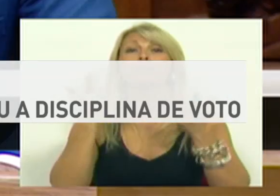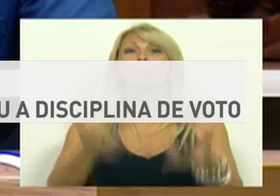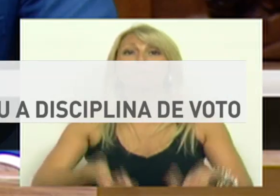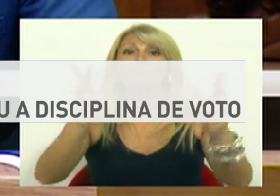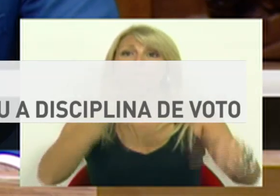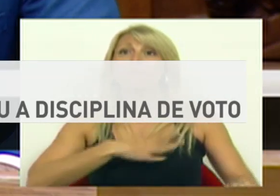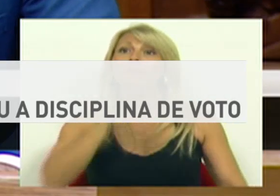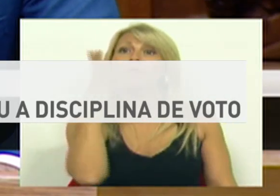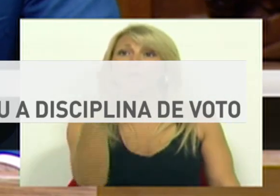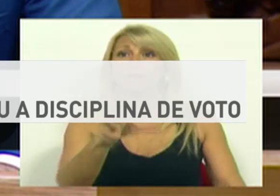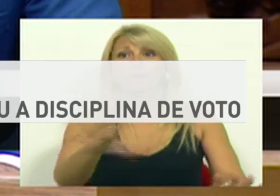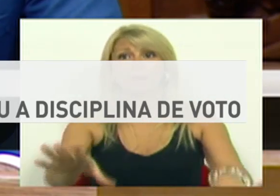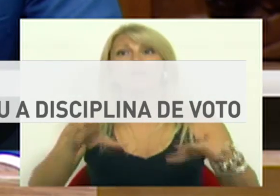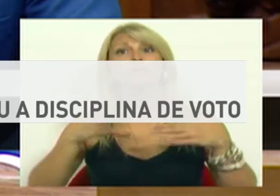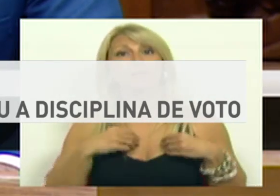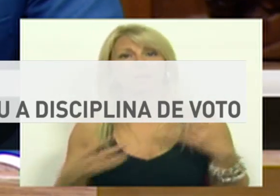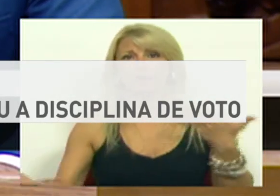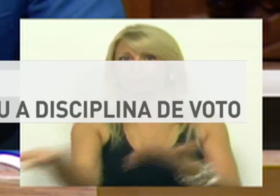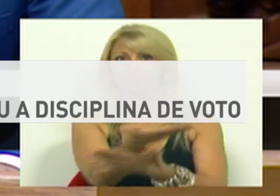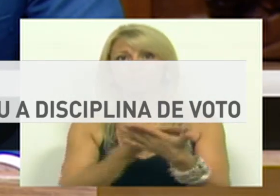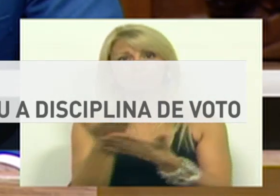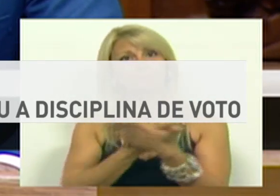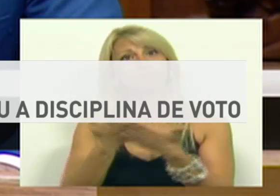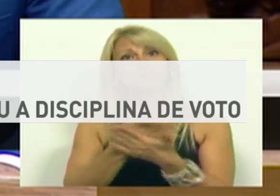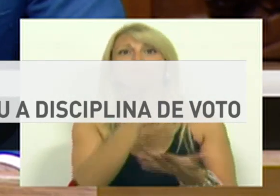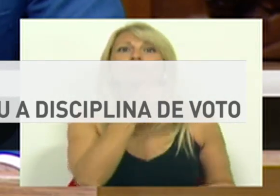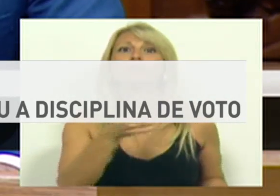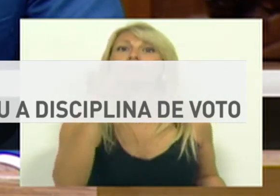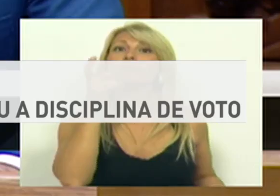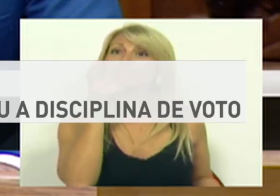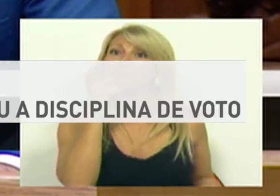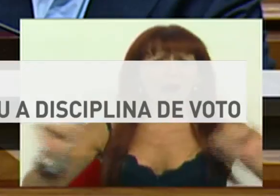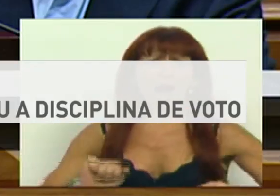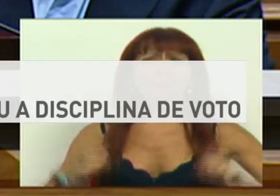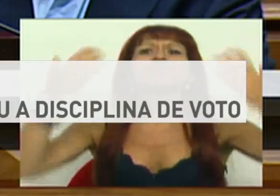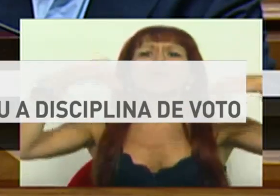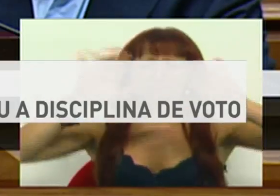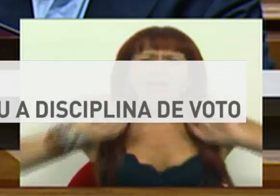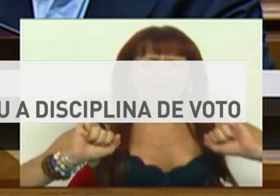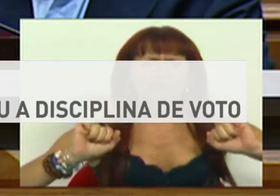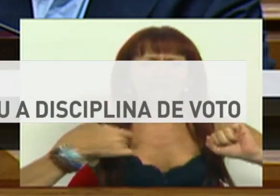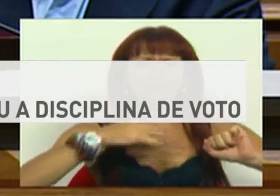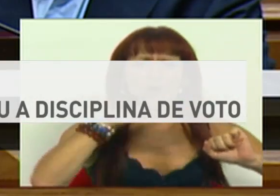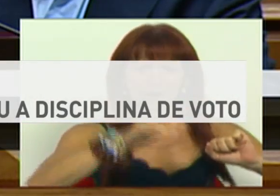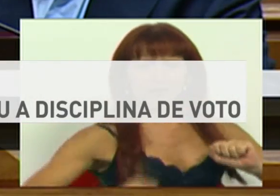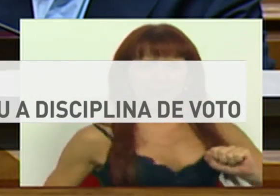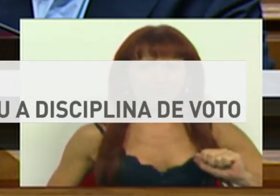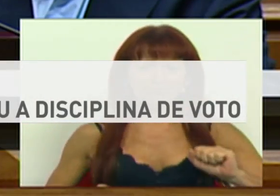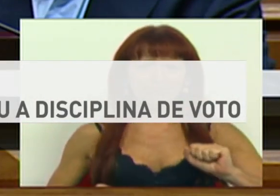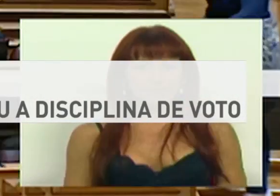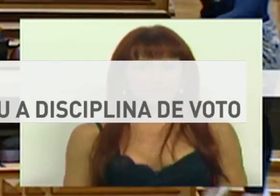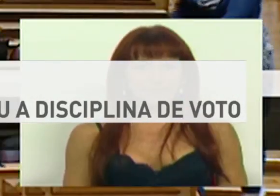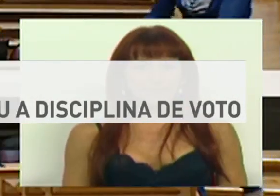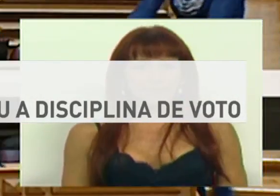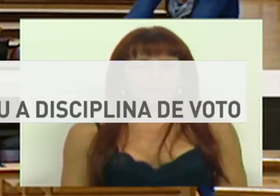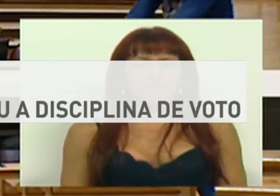significa aceitar negociações compromissos e cedências de parte a parte argumentos e garantias de